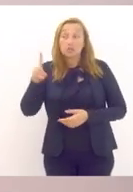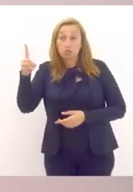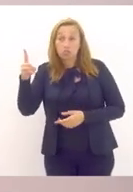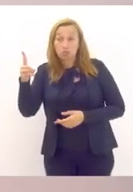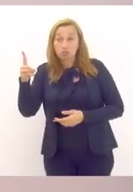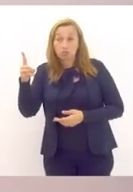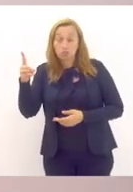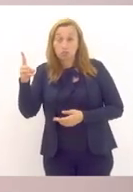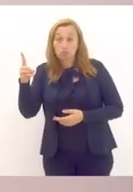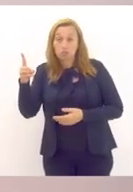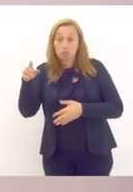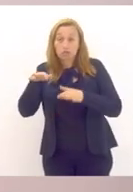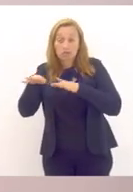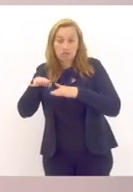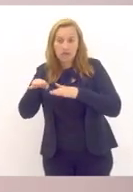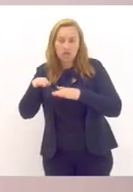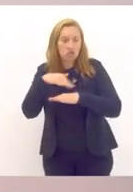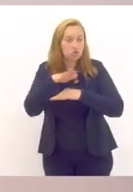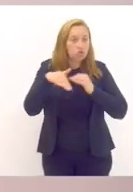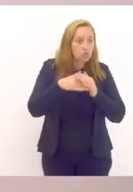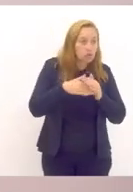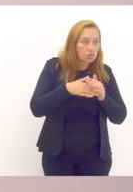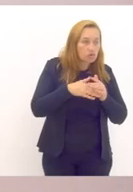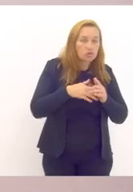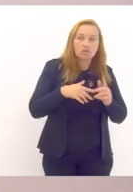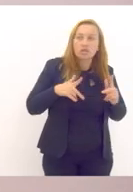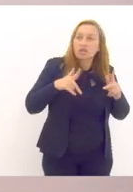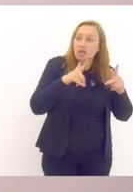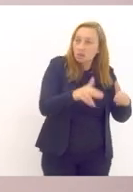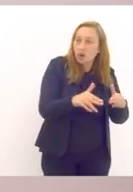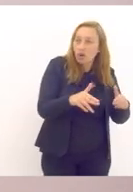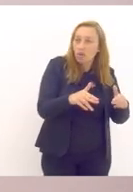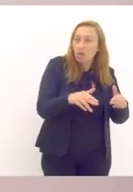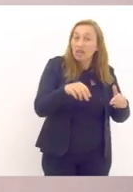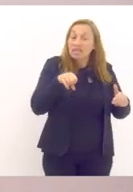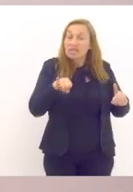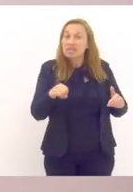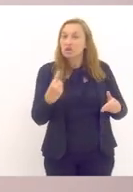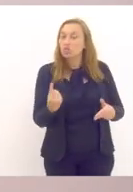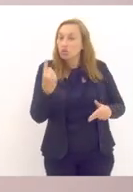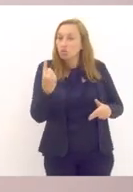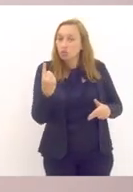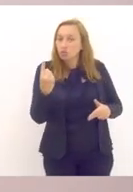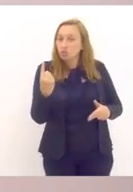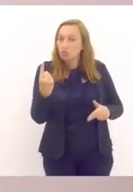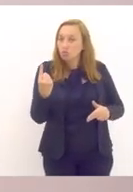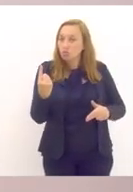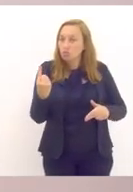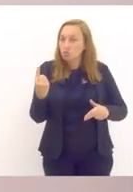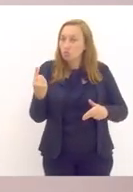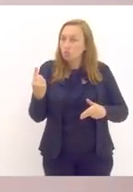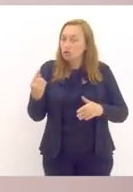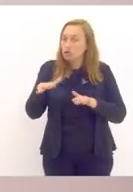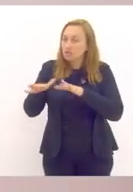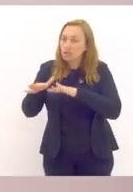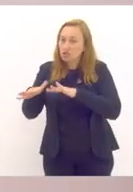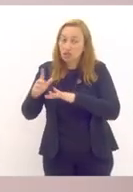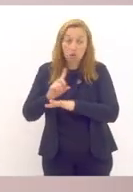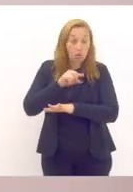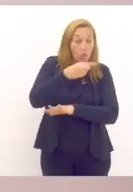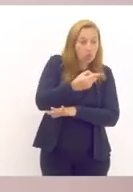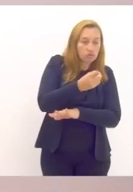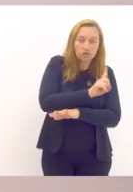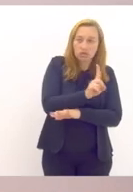esse barco fica estável. Se um mexer e o outro não mexer, não for algo coordenado, a tendência é que alguém caia do barco. E isso